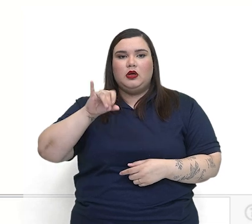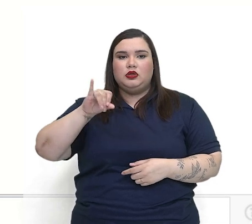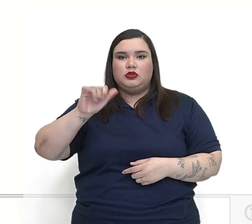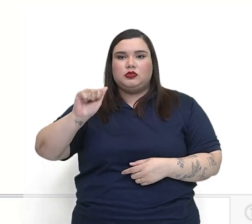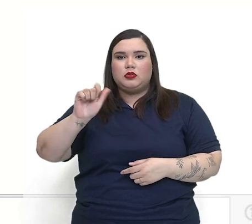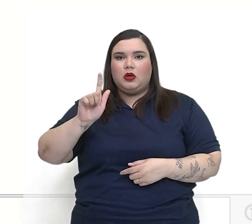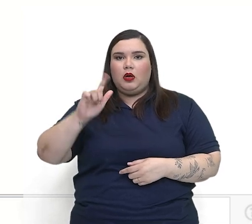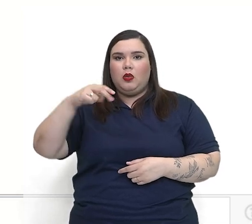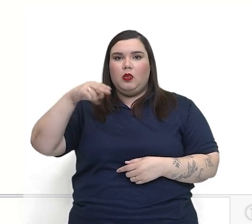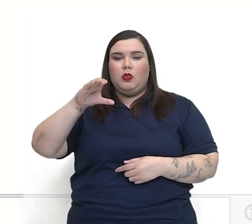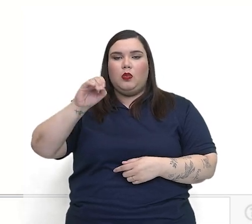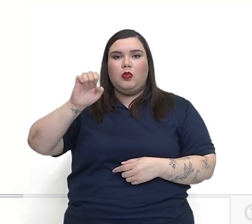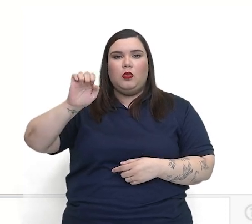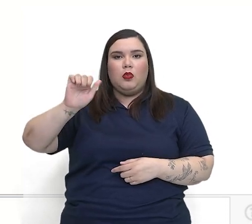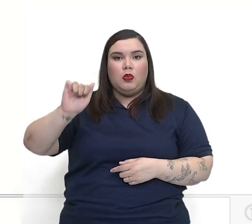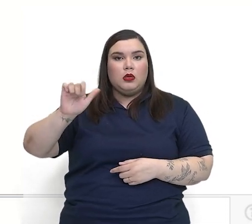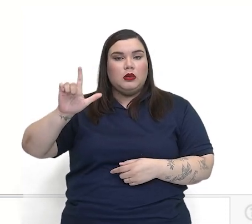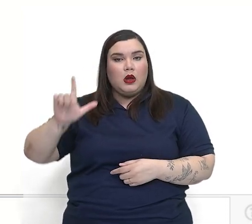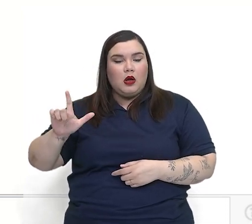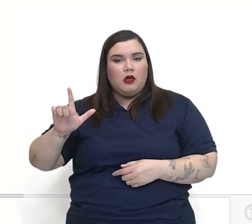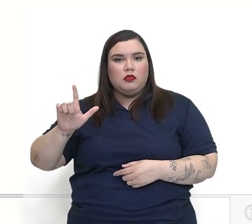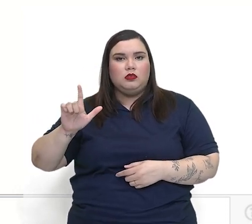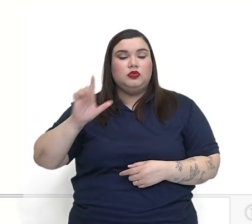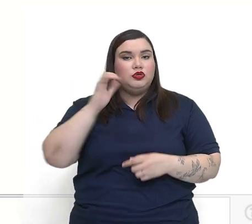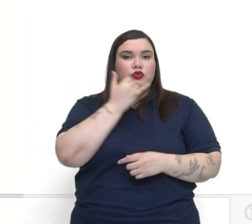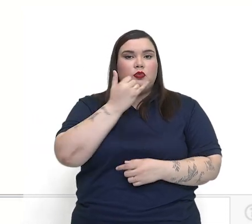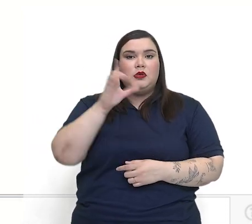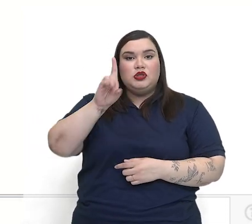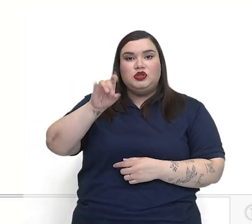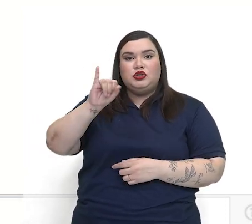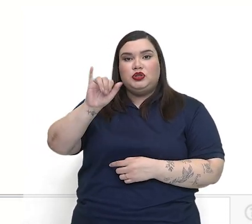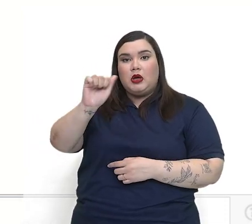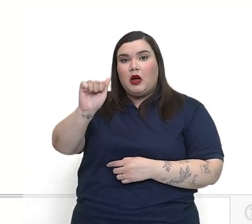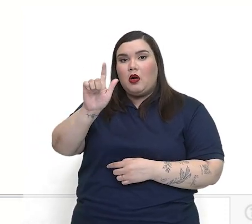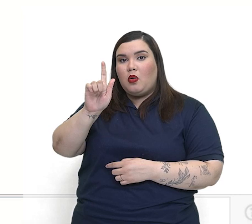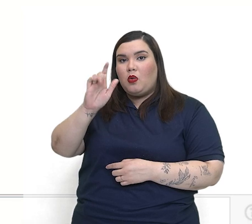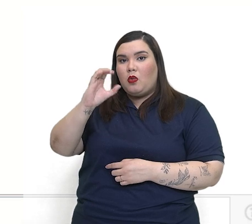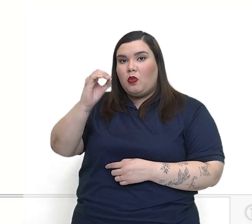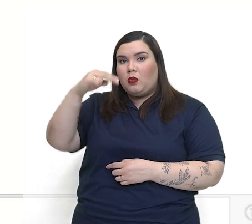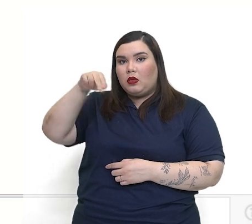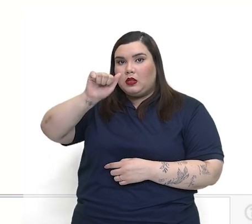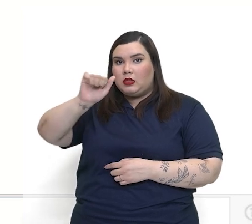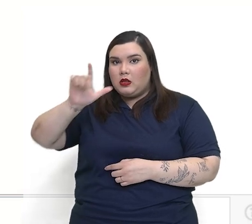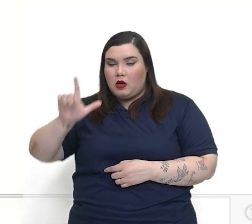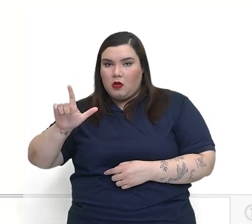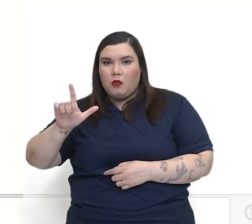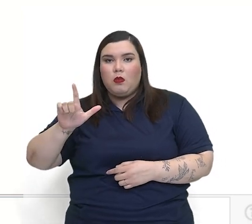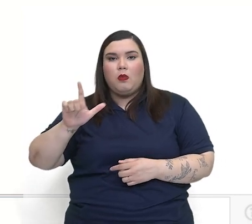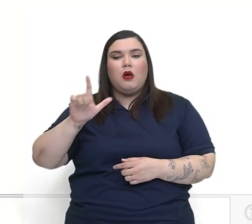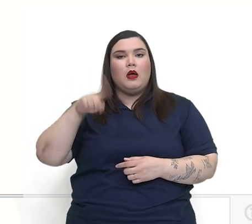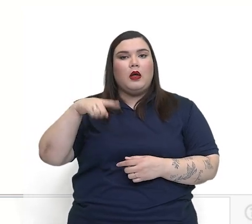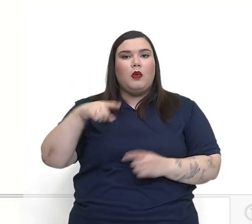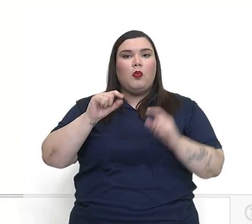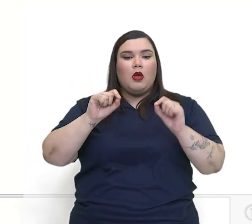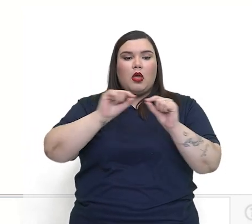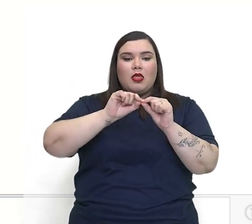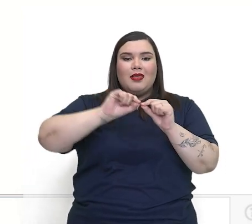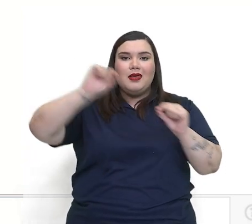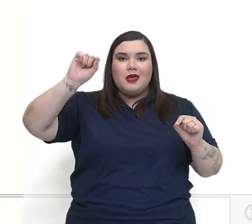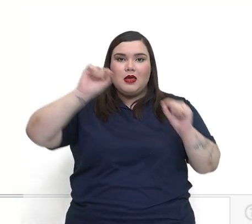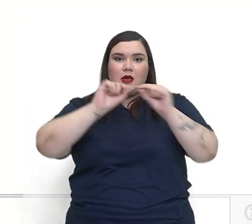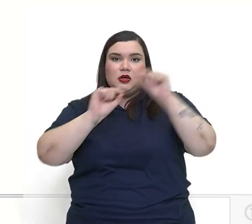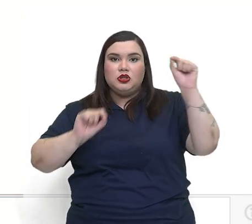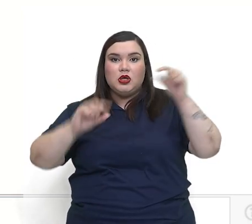sem passar pelo consecutivo. Então, nós vamos ter uma diagonal nesse sentido e a outra diagonal nesse sentido. Agora, se nós